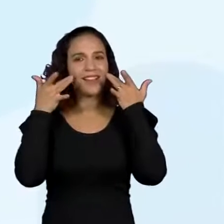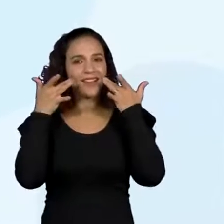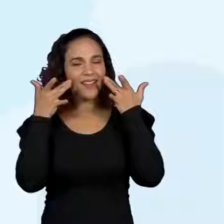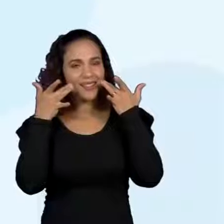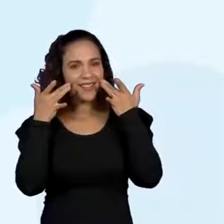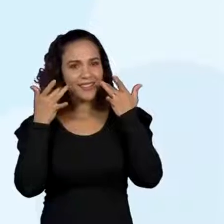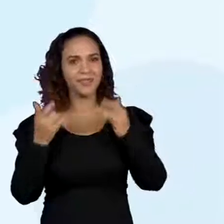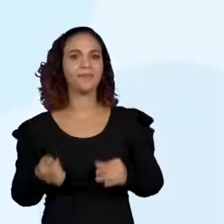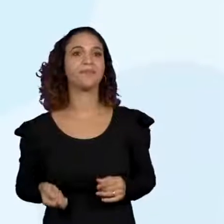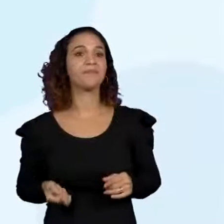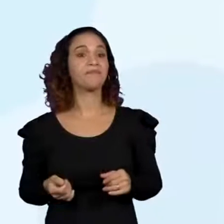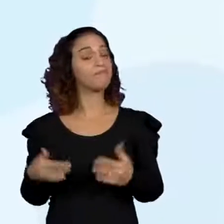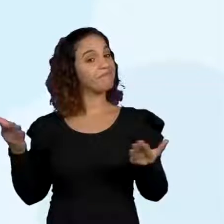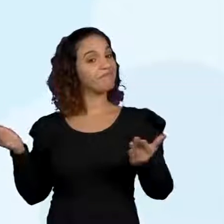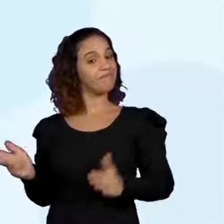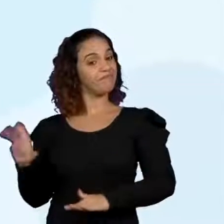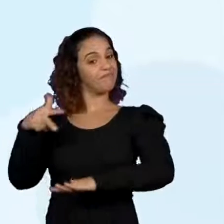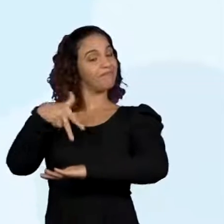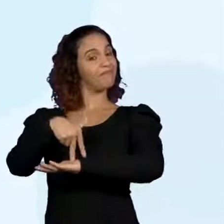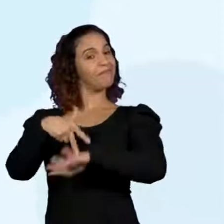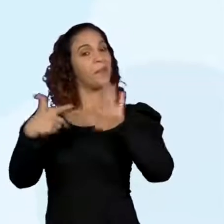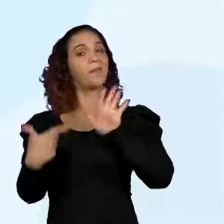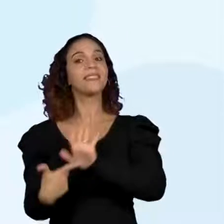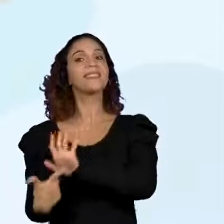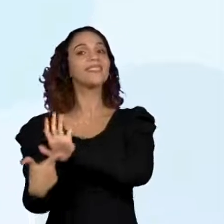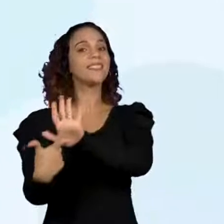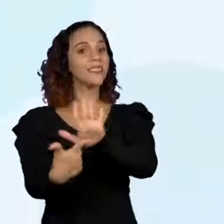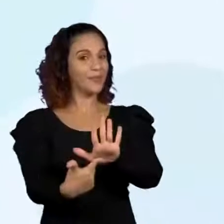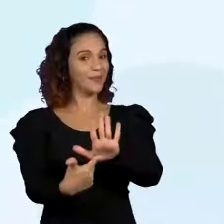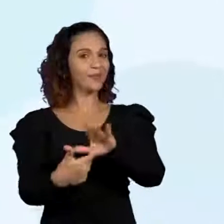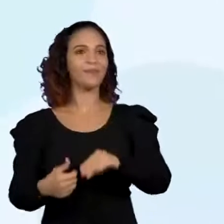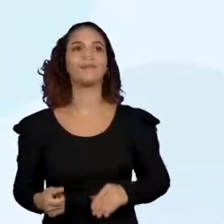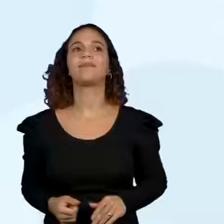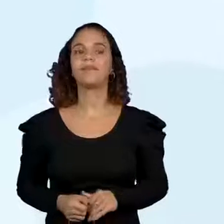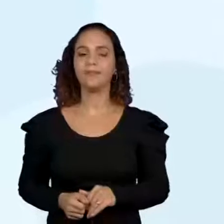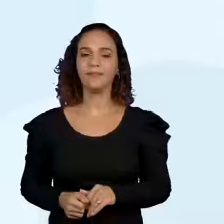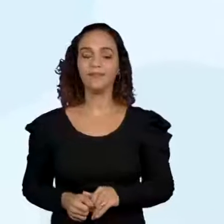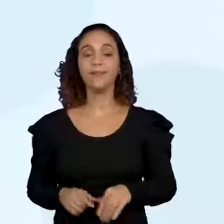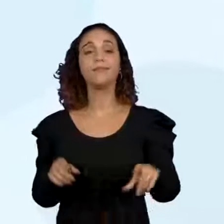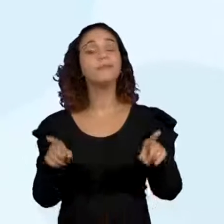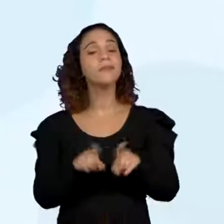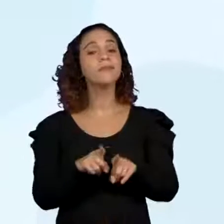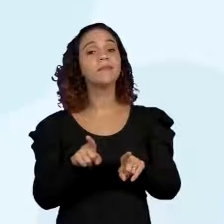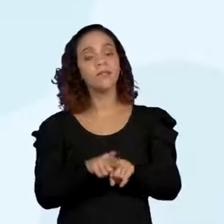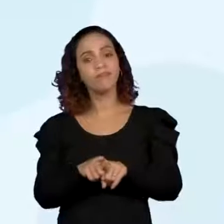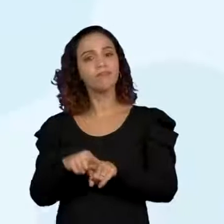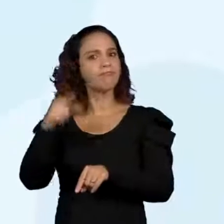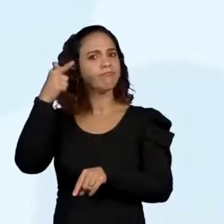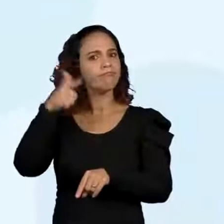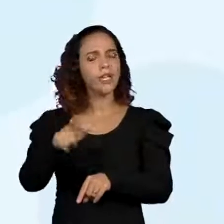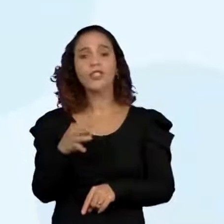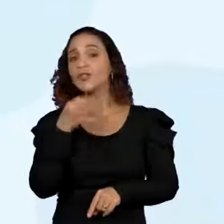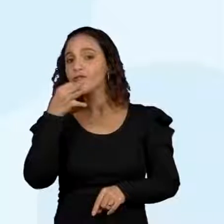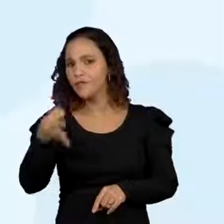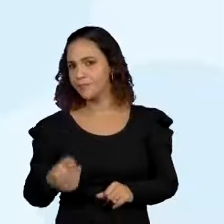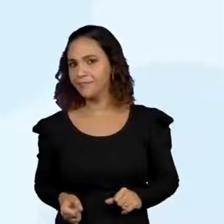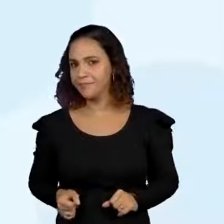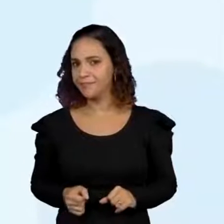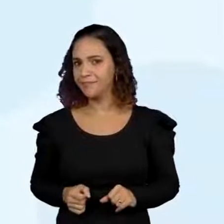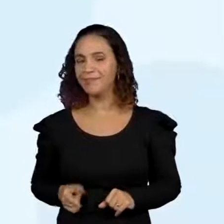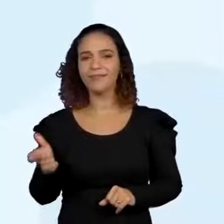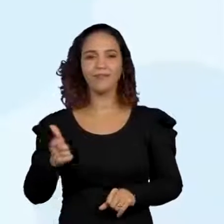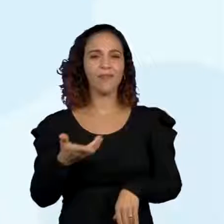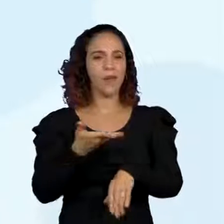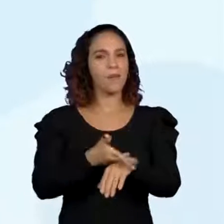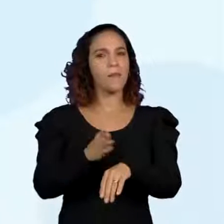tenho aqui o meu apresentador e sugestão. Além desse ensaio